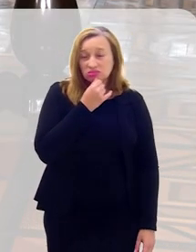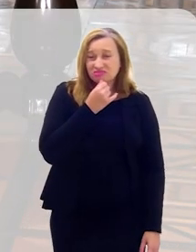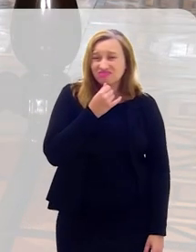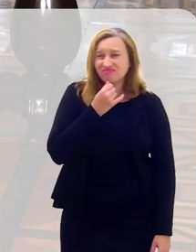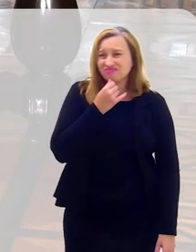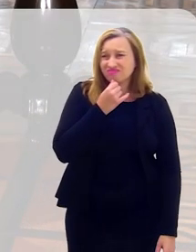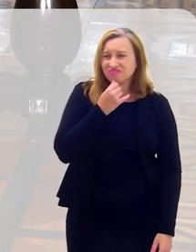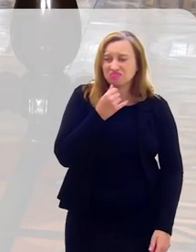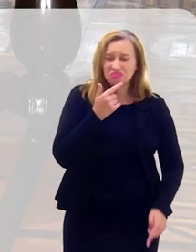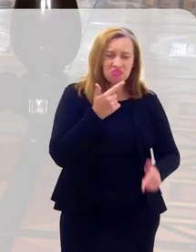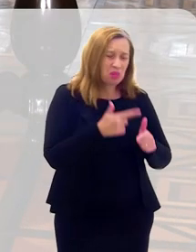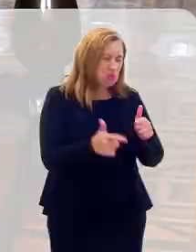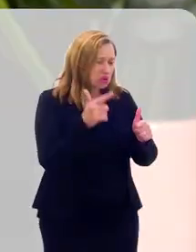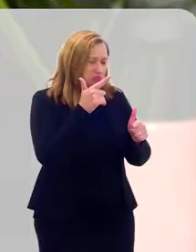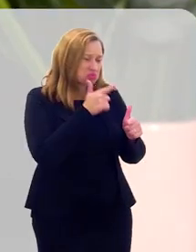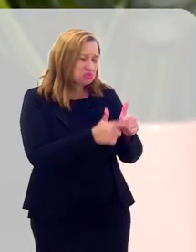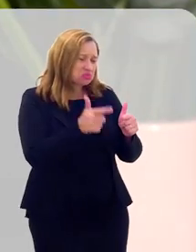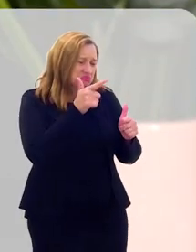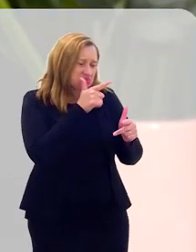desertos percorri,